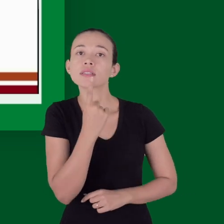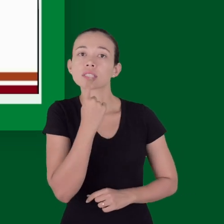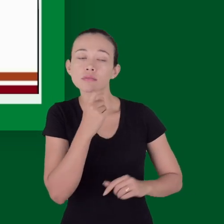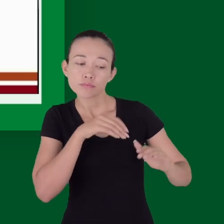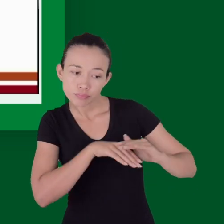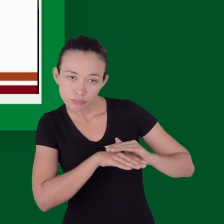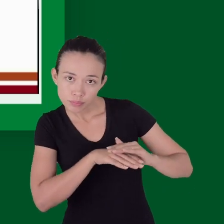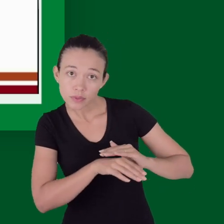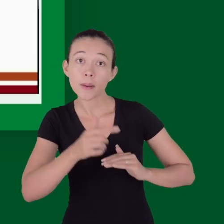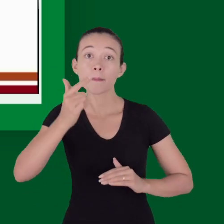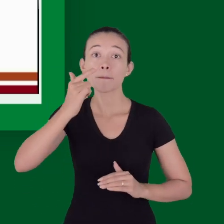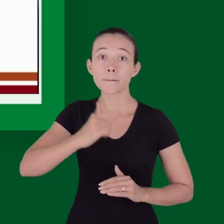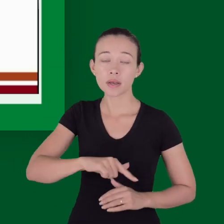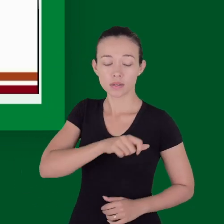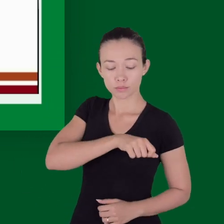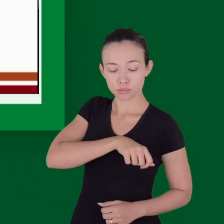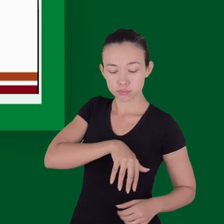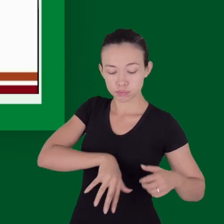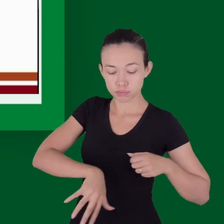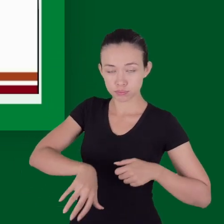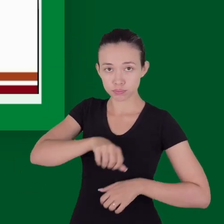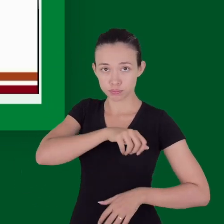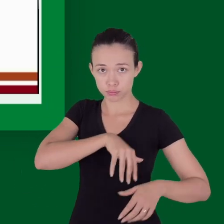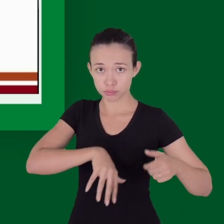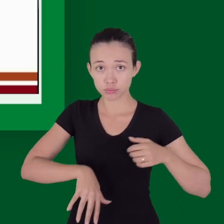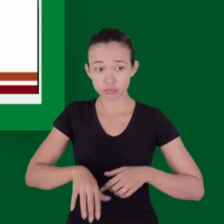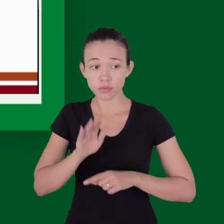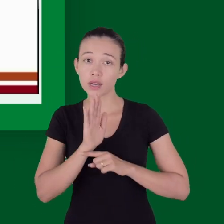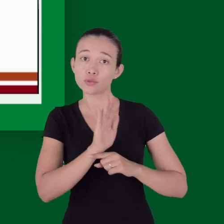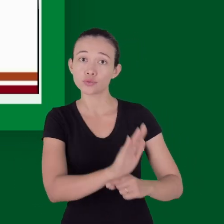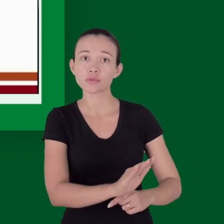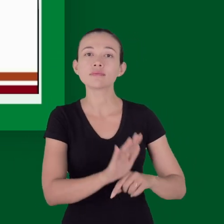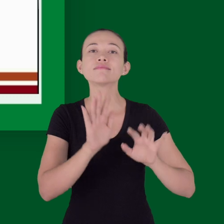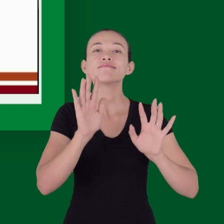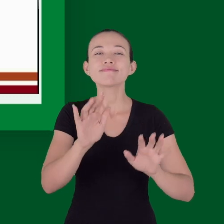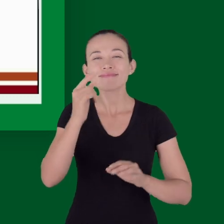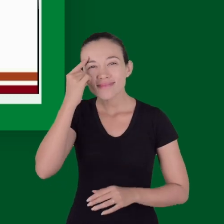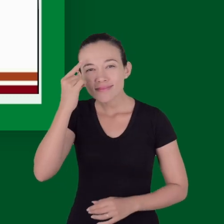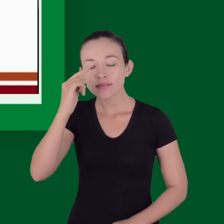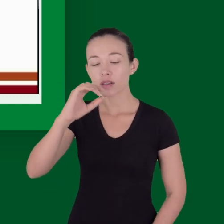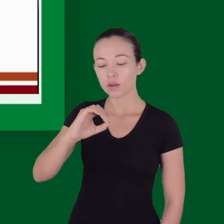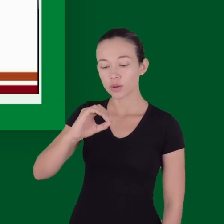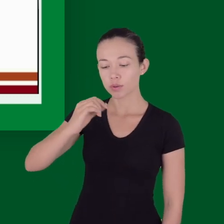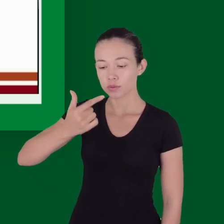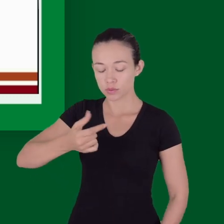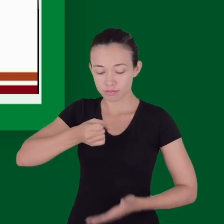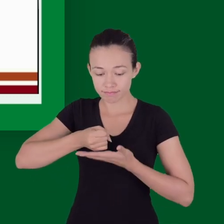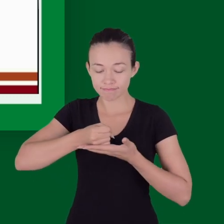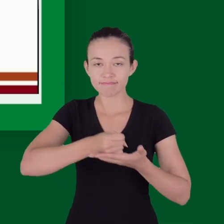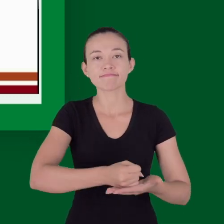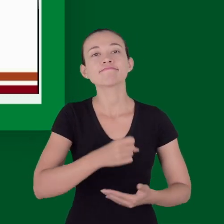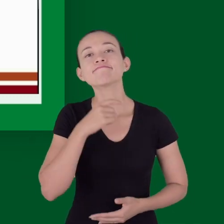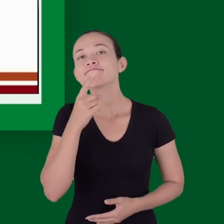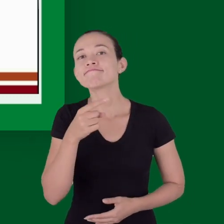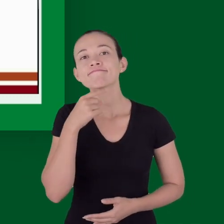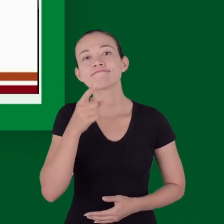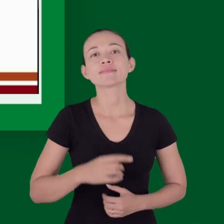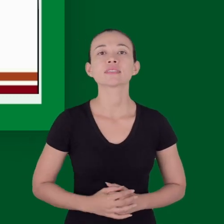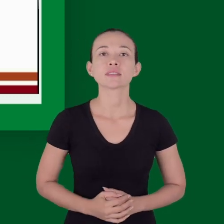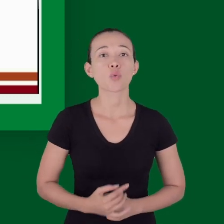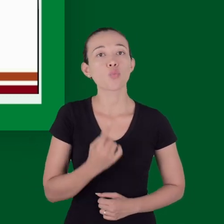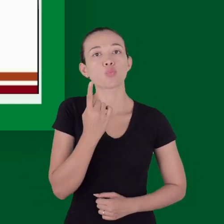né Eh melhorando A pré-carga e o débito cardíaco mas eles não têm a capacidade de transportar